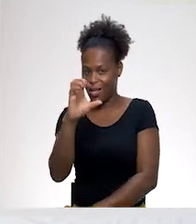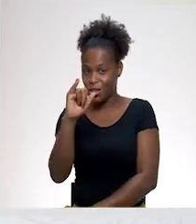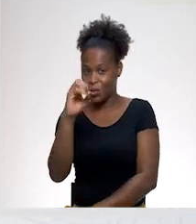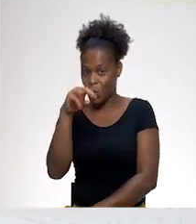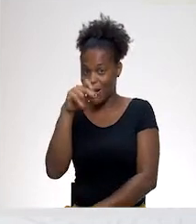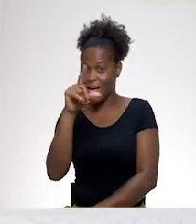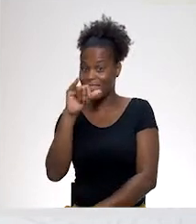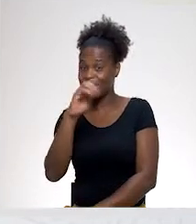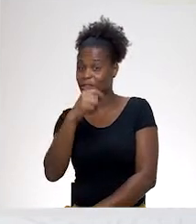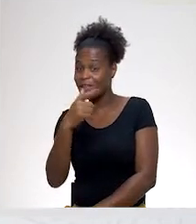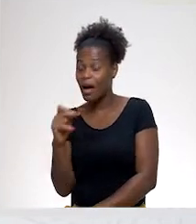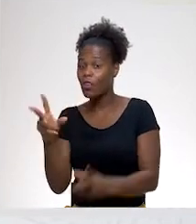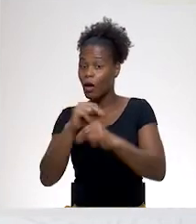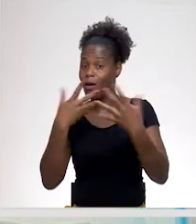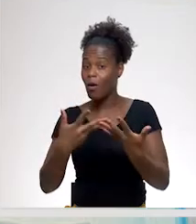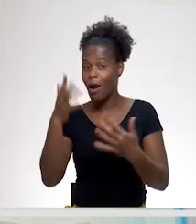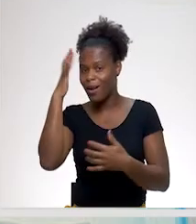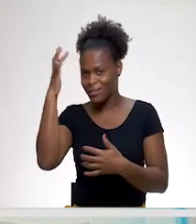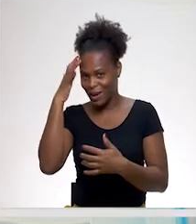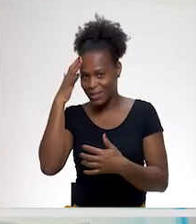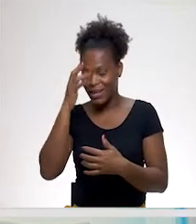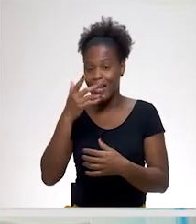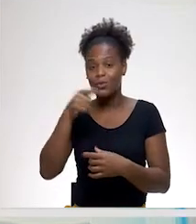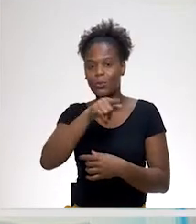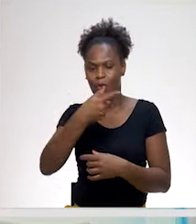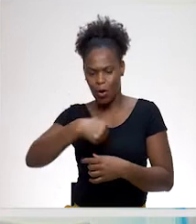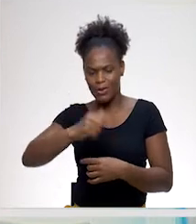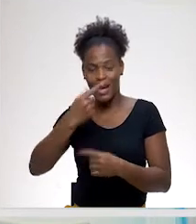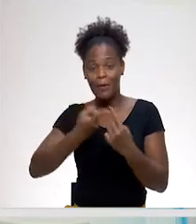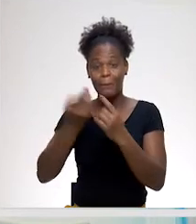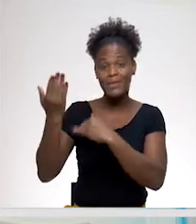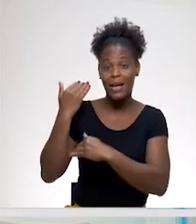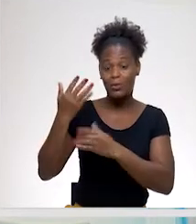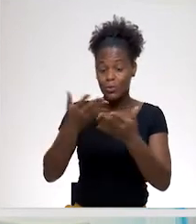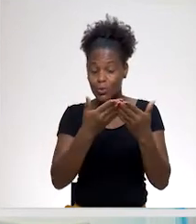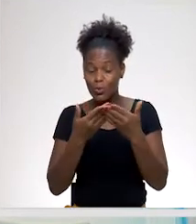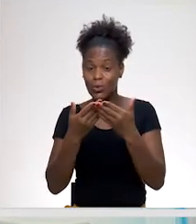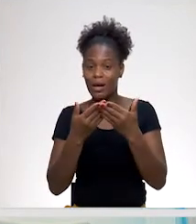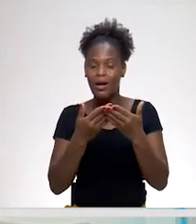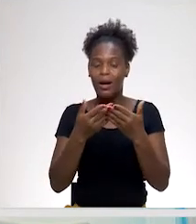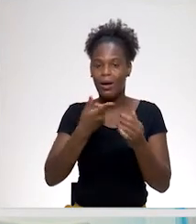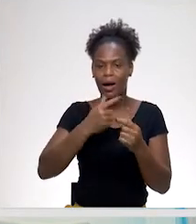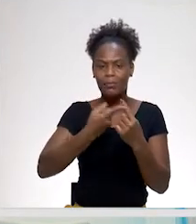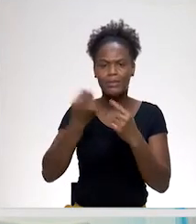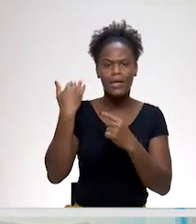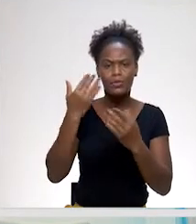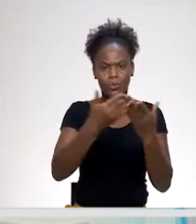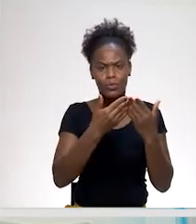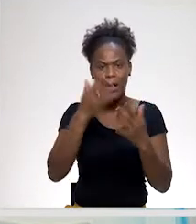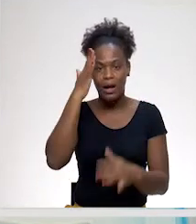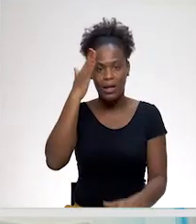racionalista moderna. Como sabem, nós já tínhamos estudado no ano passado o Renascimento, ou melhor,